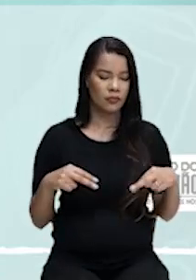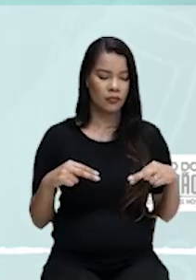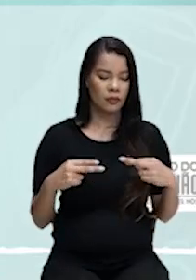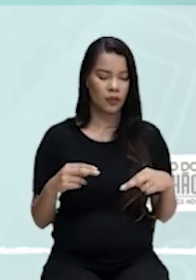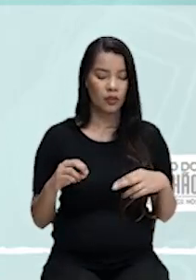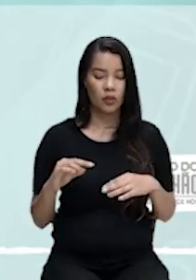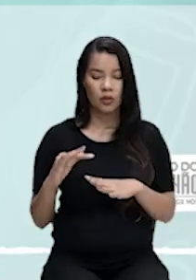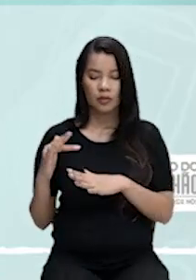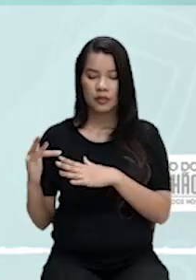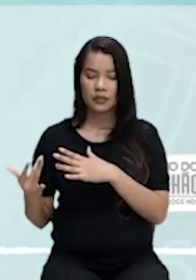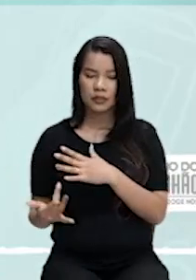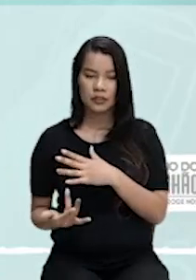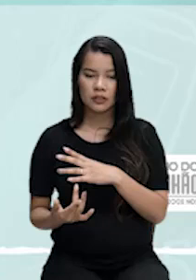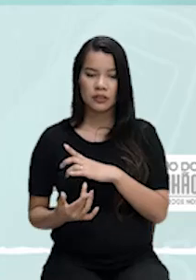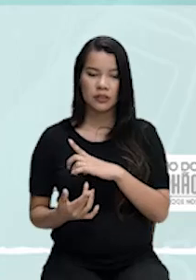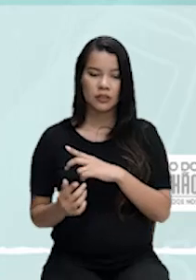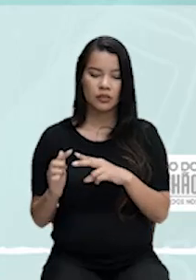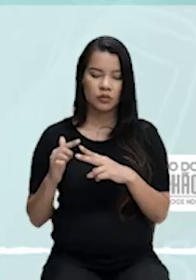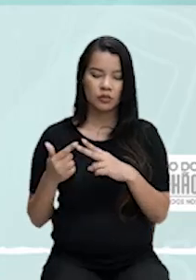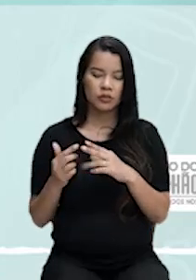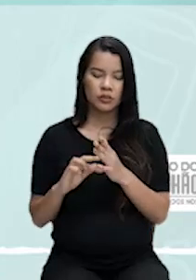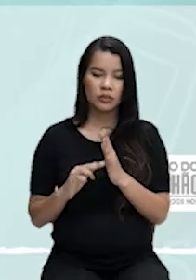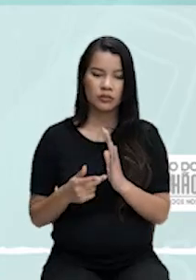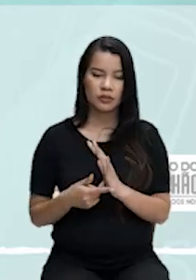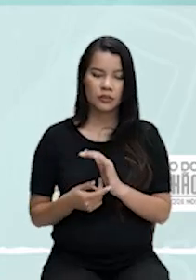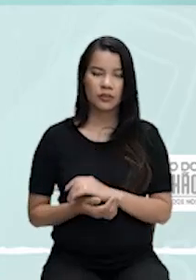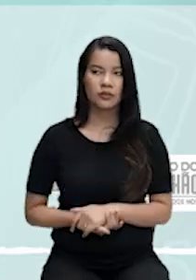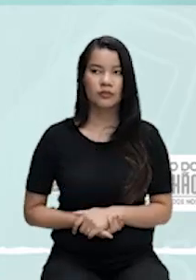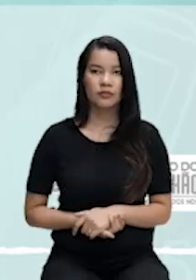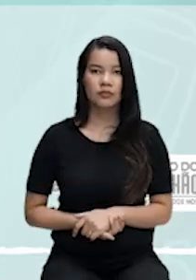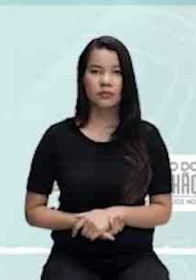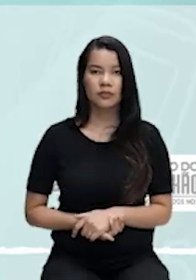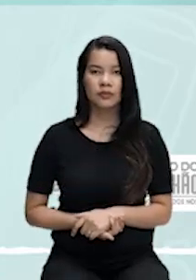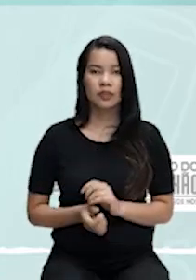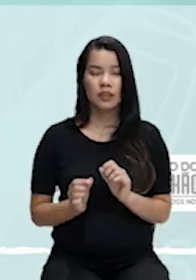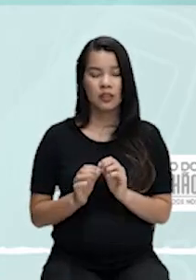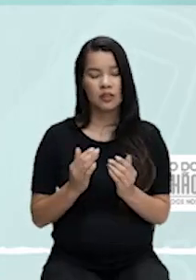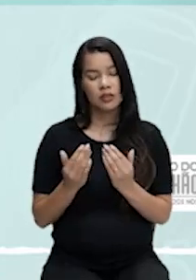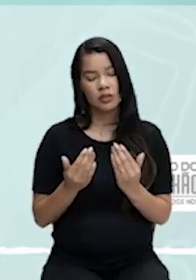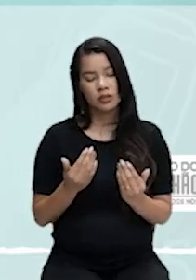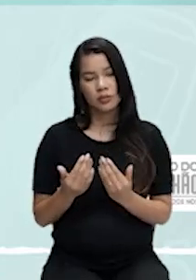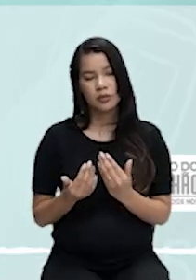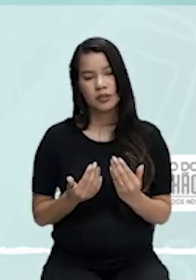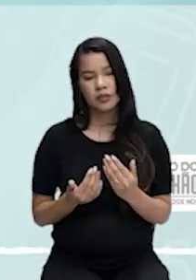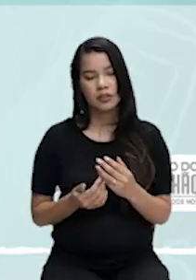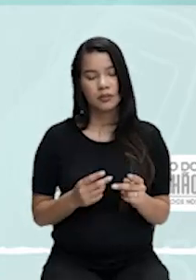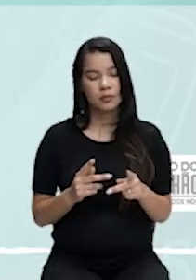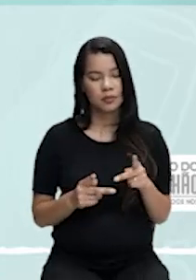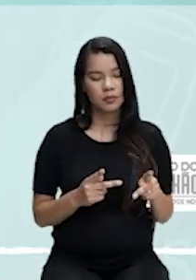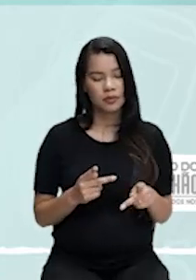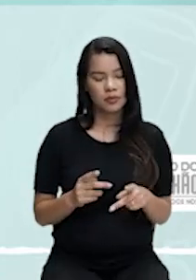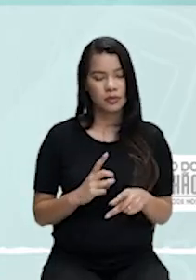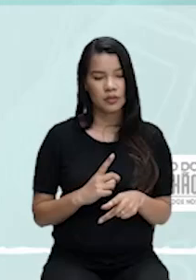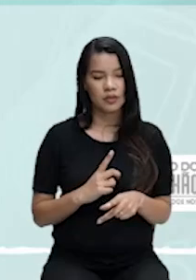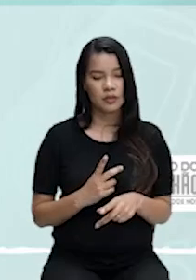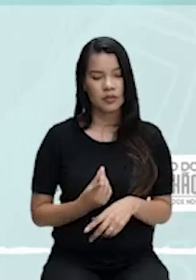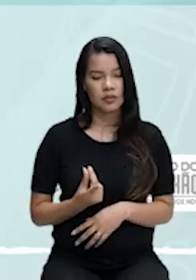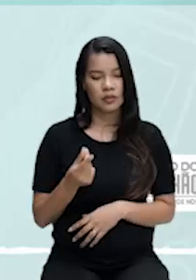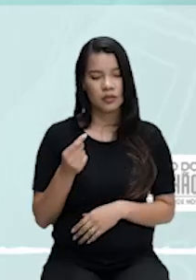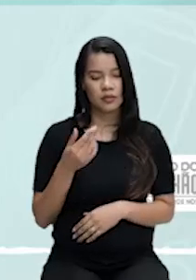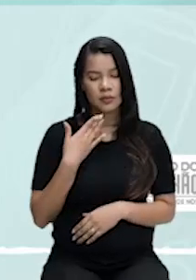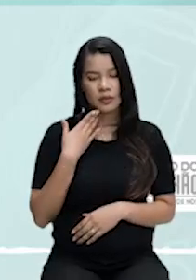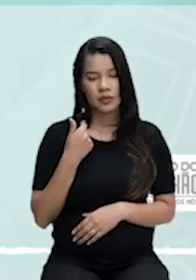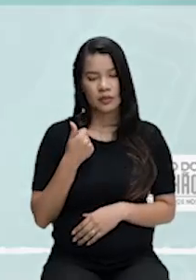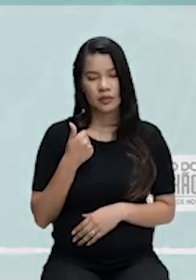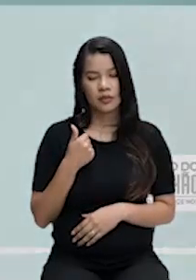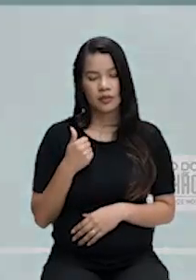social, ou mesmo a rede de dormir, que foi a utilizada ali fazendo esse comparativo entre a população que tem uma renda melhor e